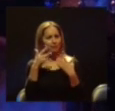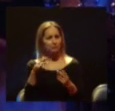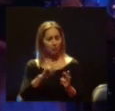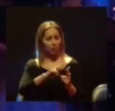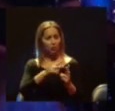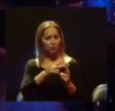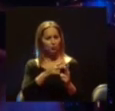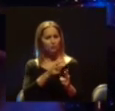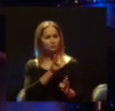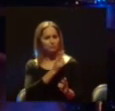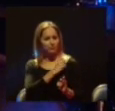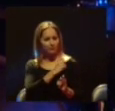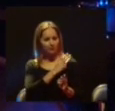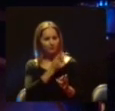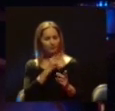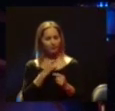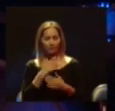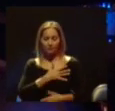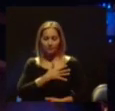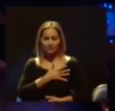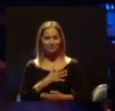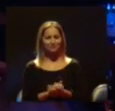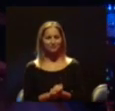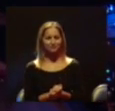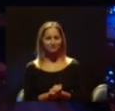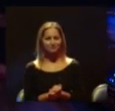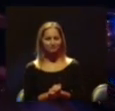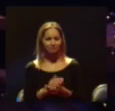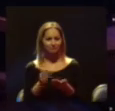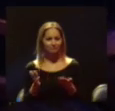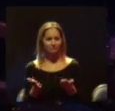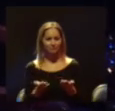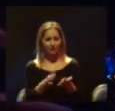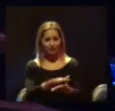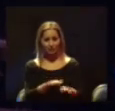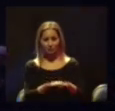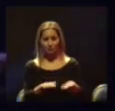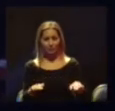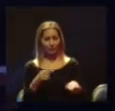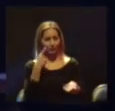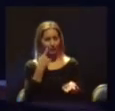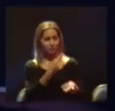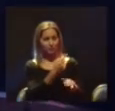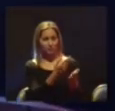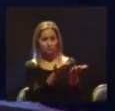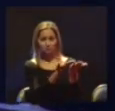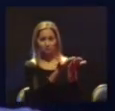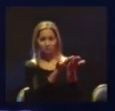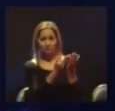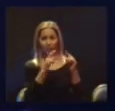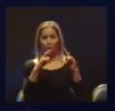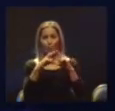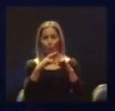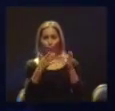são graduadas e aficionadas. Este pequeno palco que estamos a ver é um